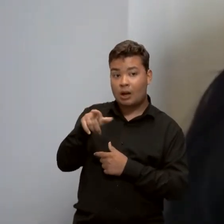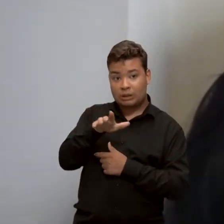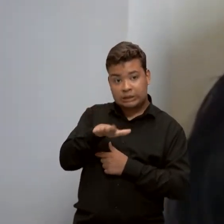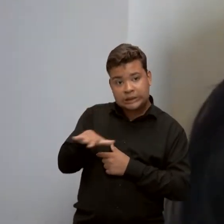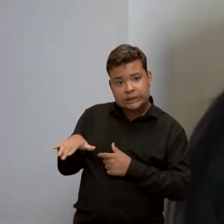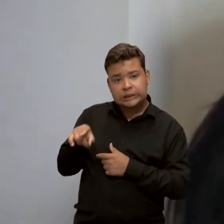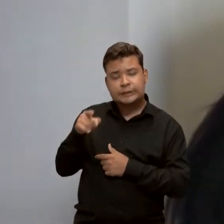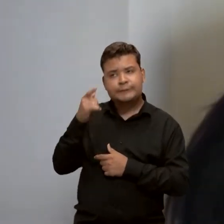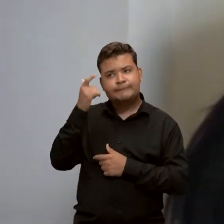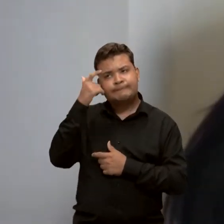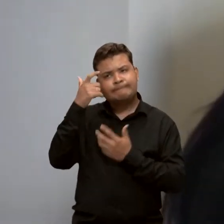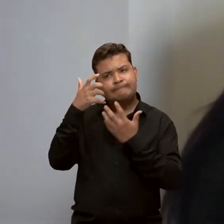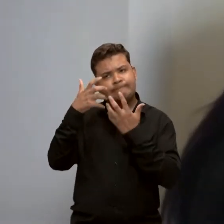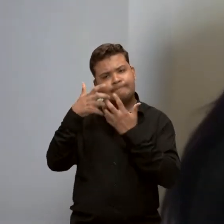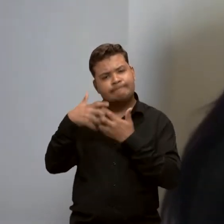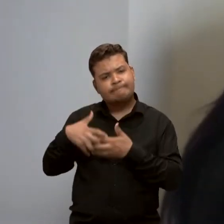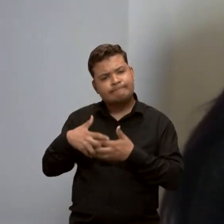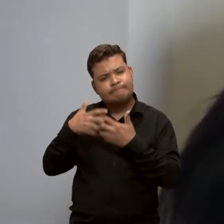criança